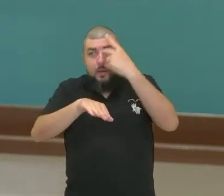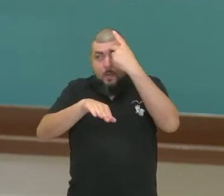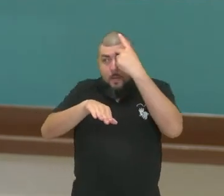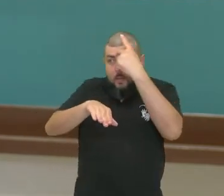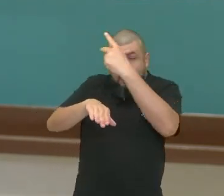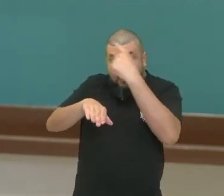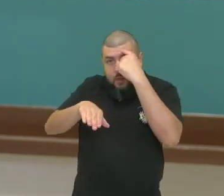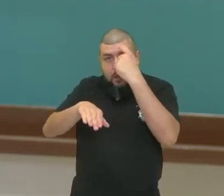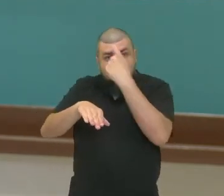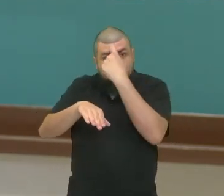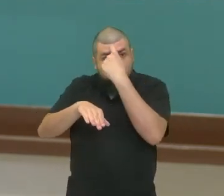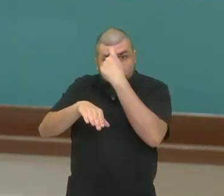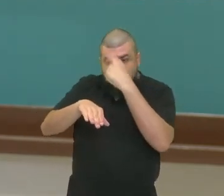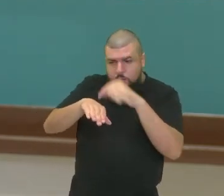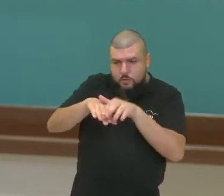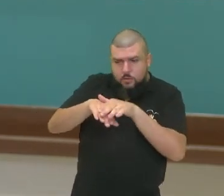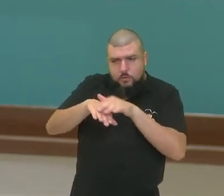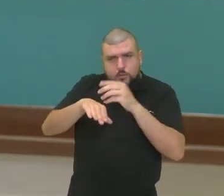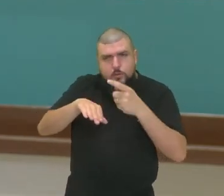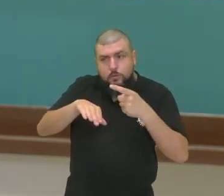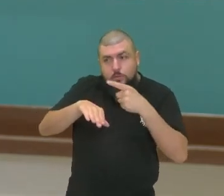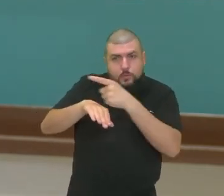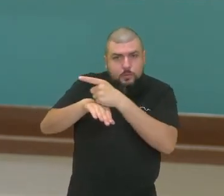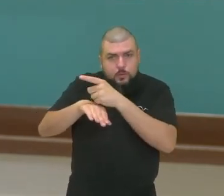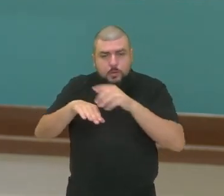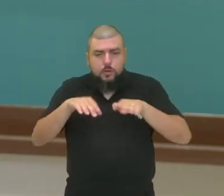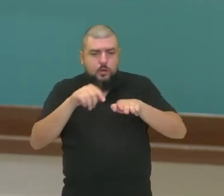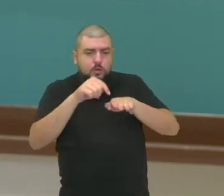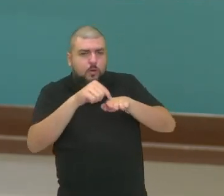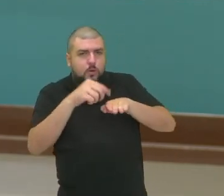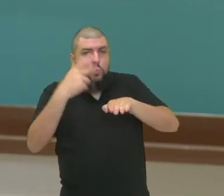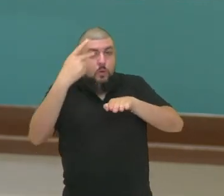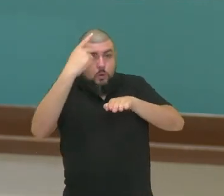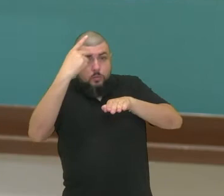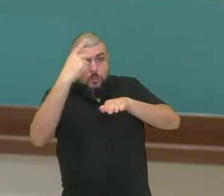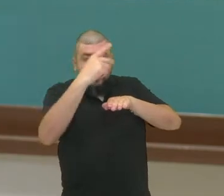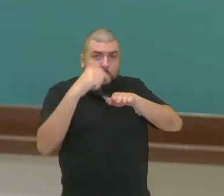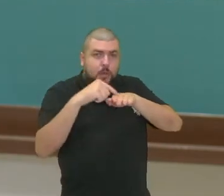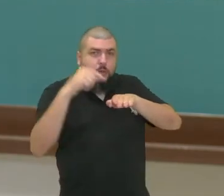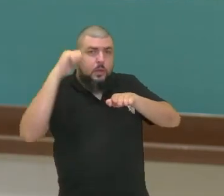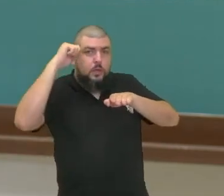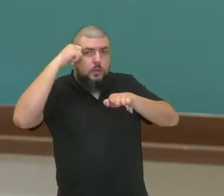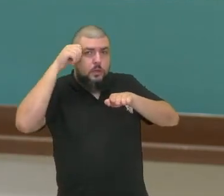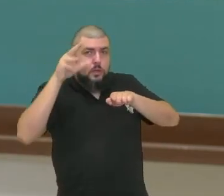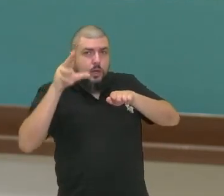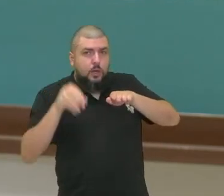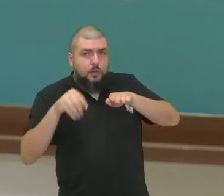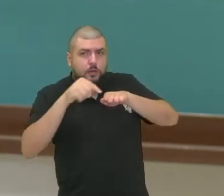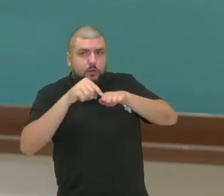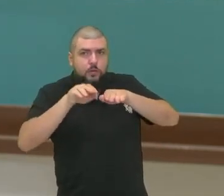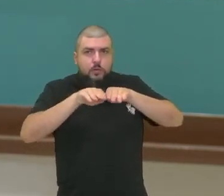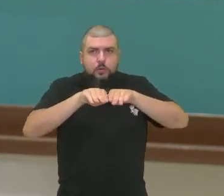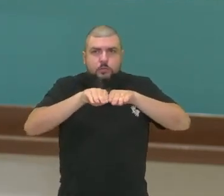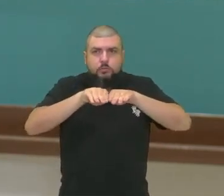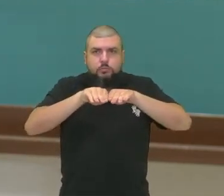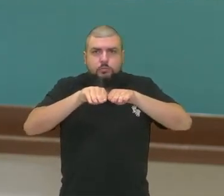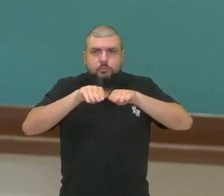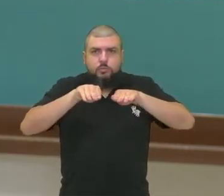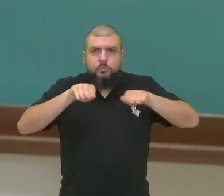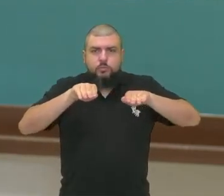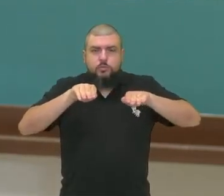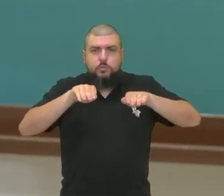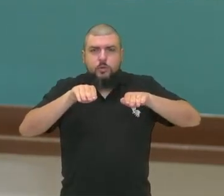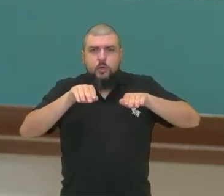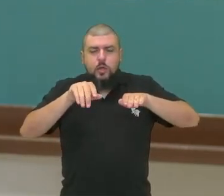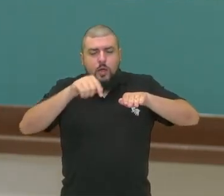sendo rasgada, né? A África está sendo fragmentada em outra porção. Então, bem nesse meio, forma então a região de